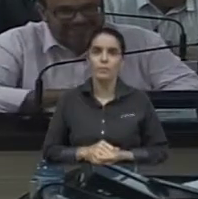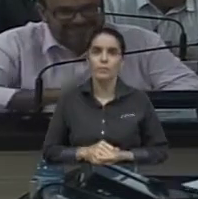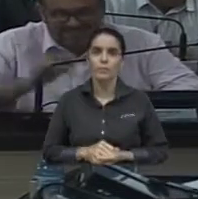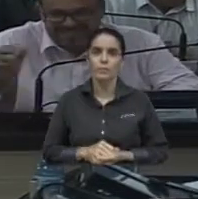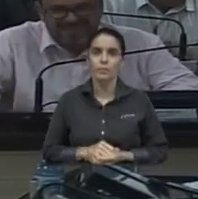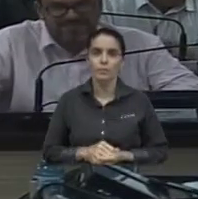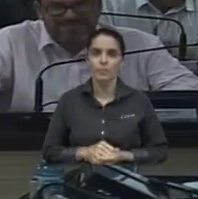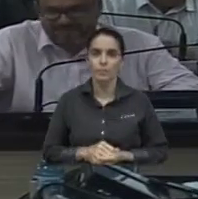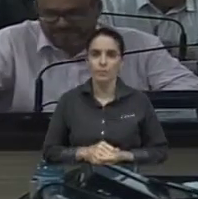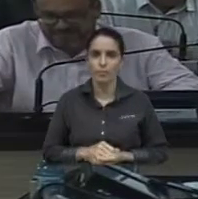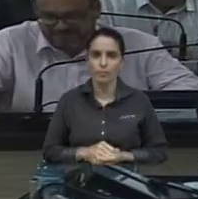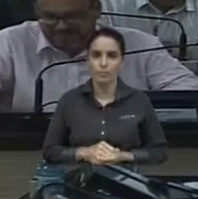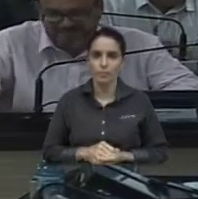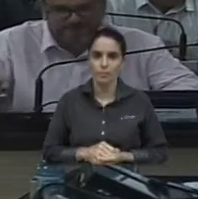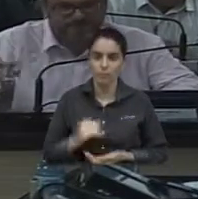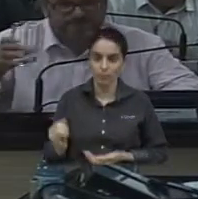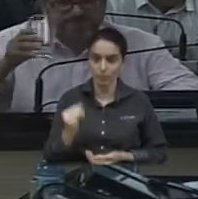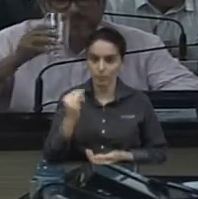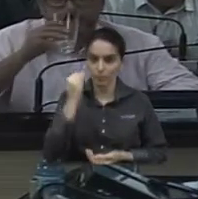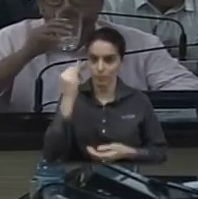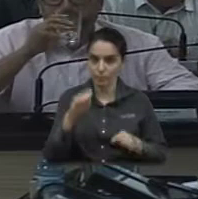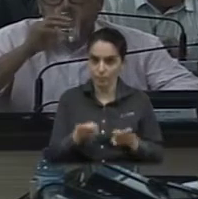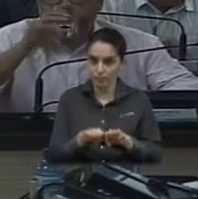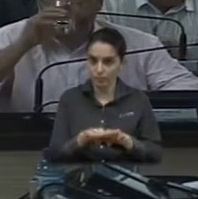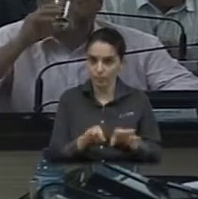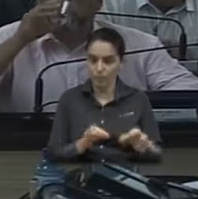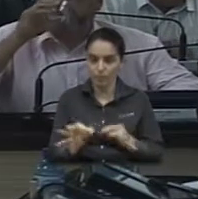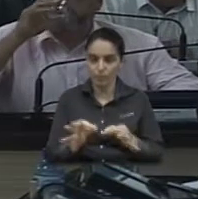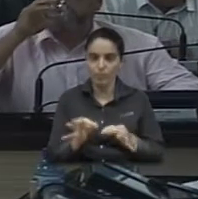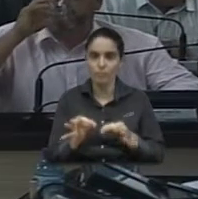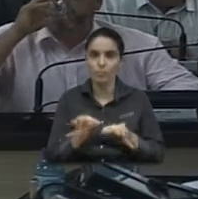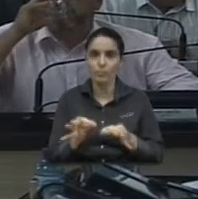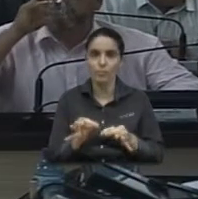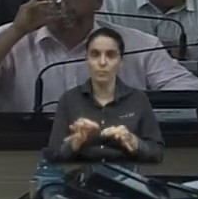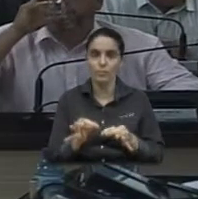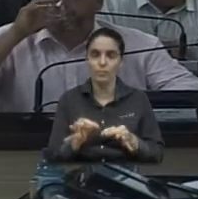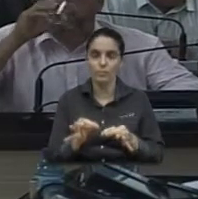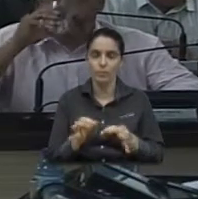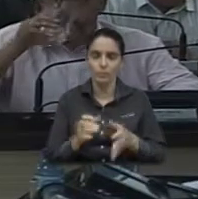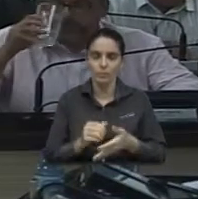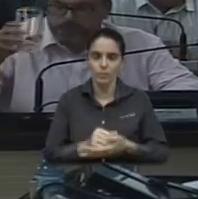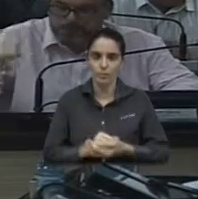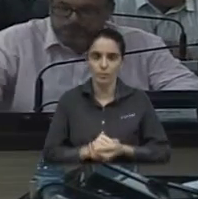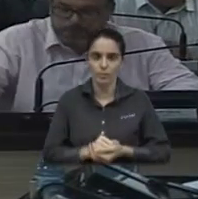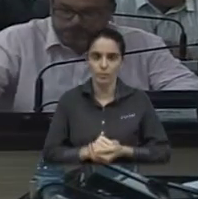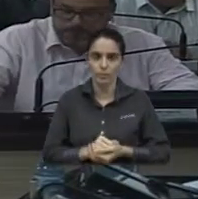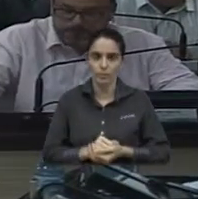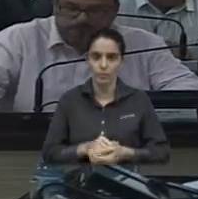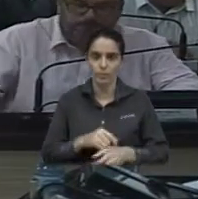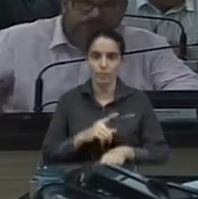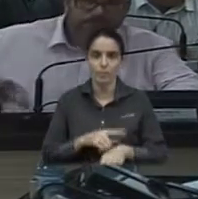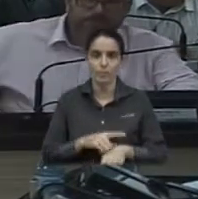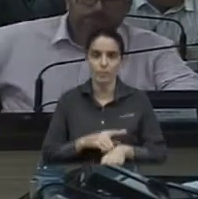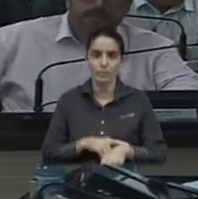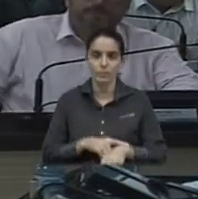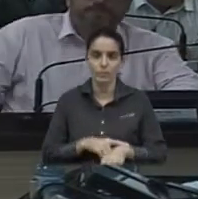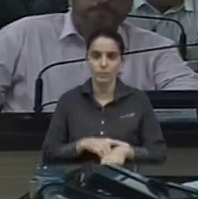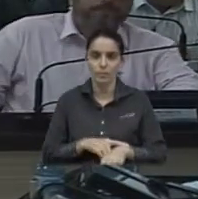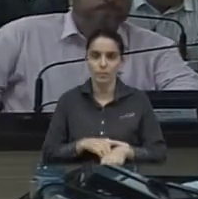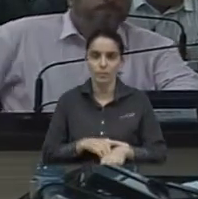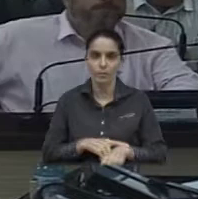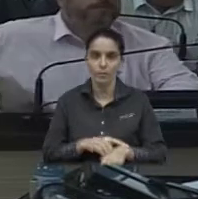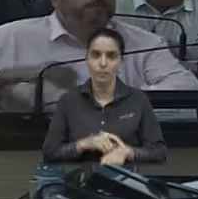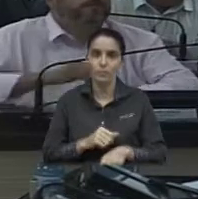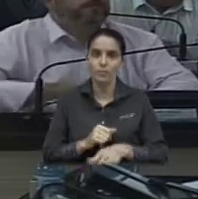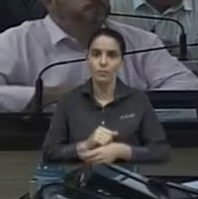dos fatores que é importante, um projeto que nós estamos colocando para aumentar o horário de